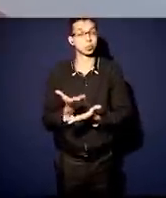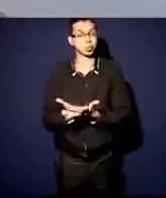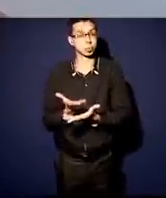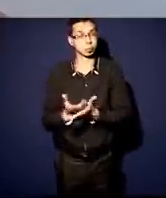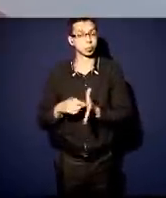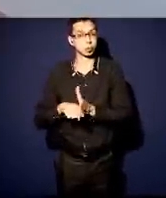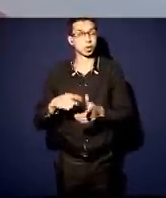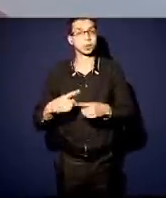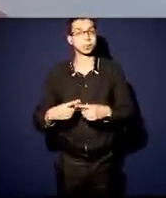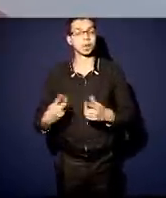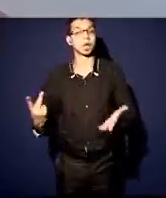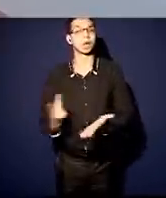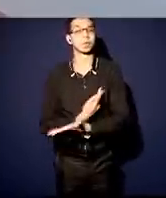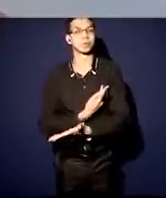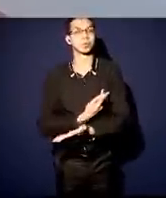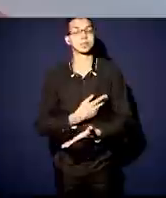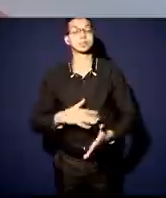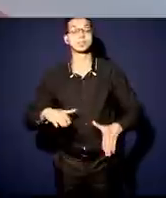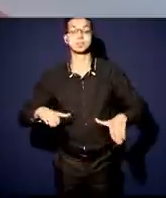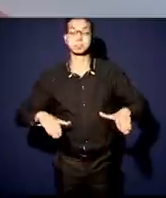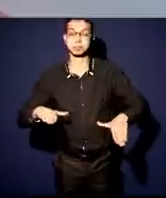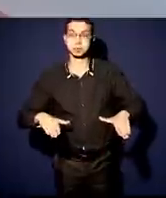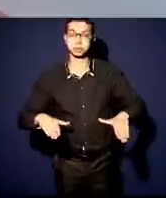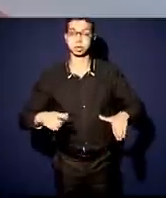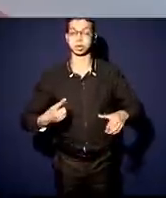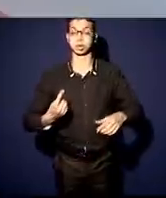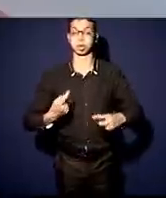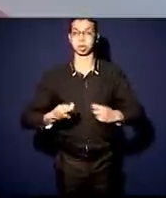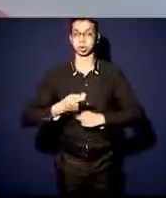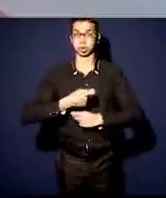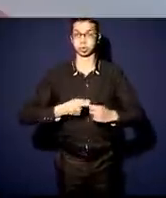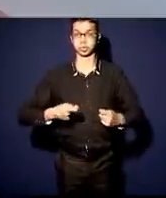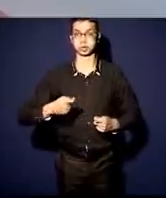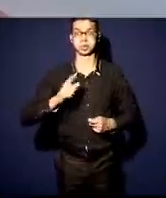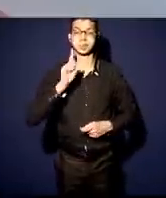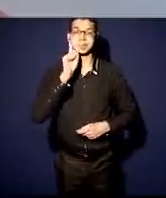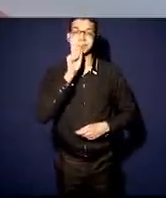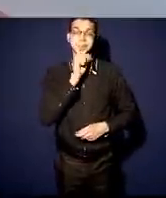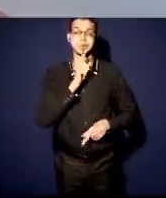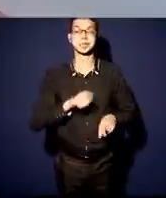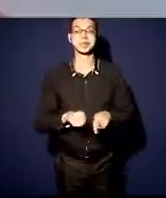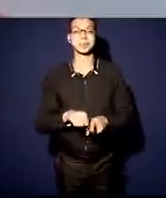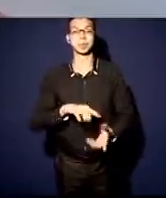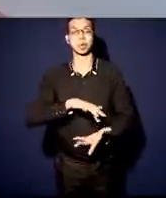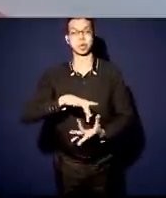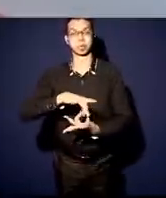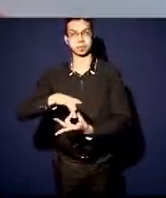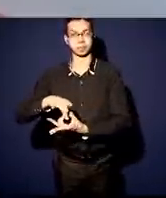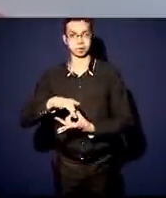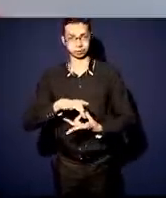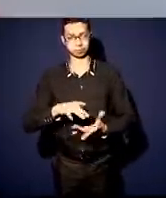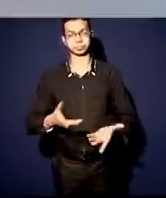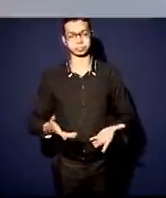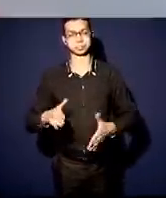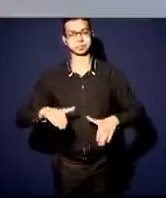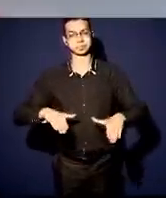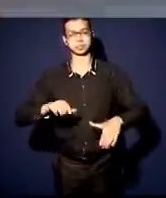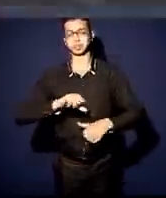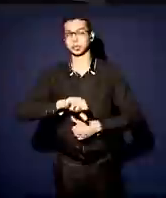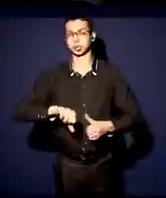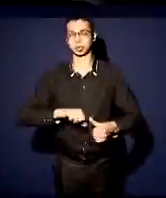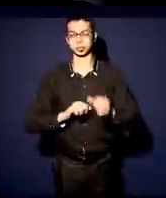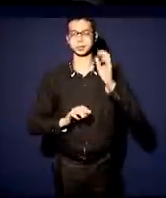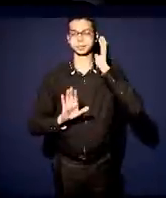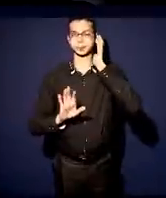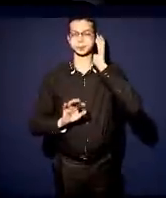acontecendo coisas na economia americana e global que os modelos não estão captando direito. Ô, Rogério, só para